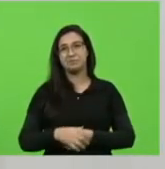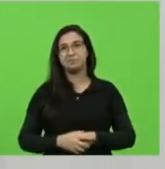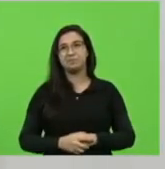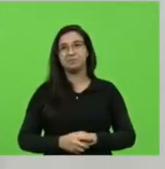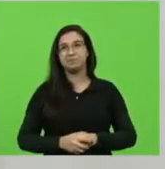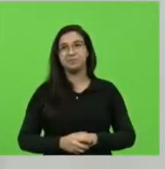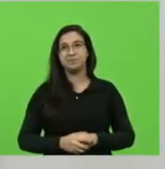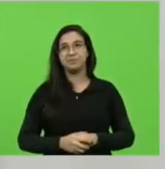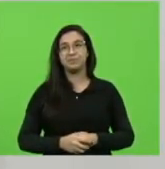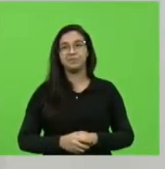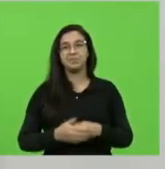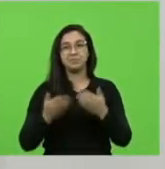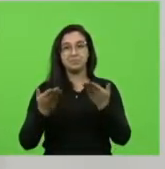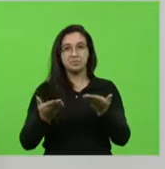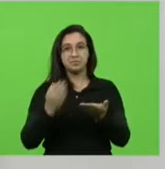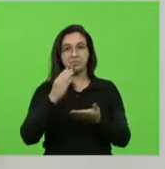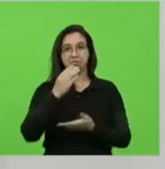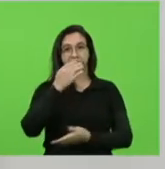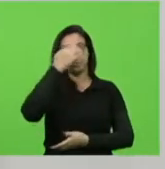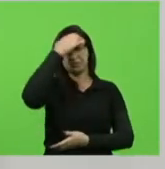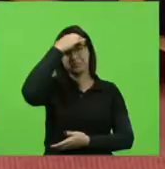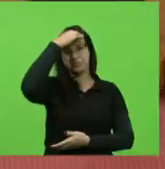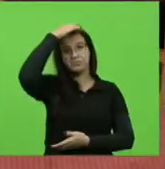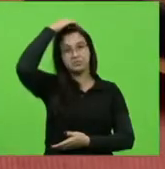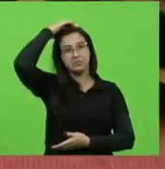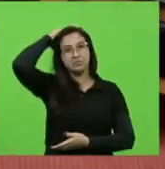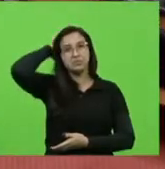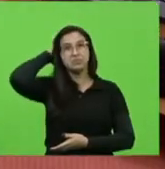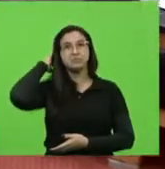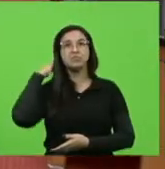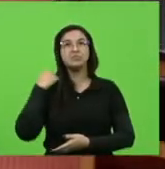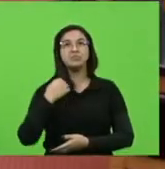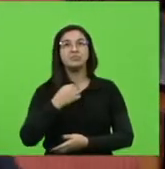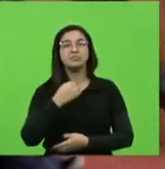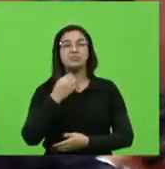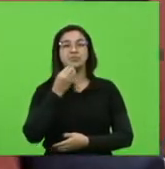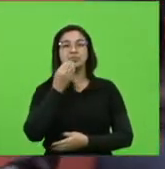parte, deputado Mocelin. Obrigado, deputado Alba. Boa tarde, nobres colegas.